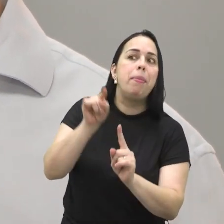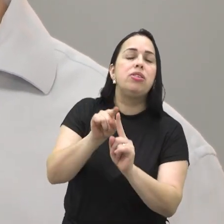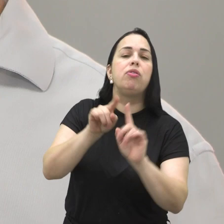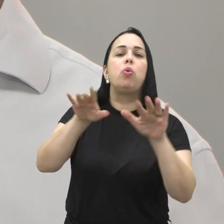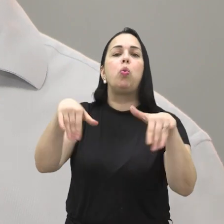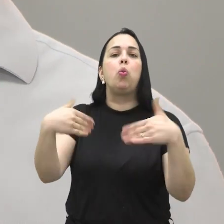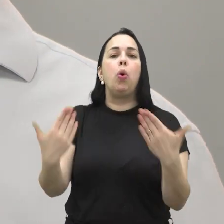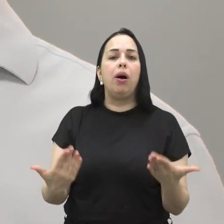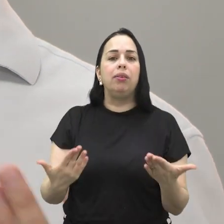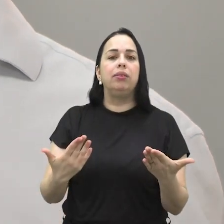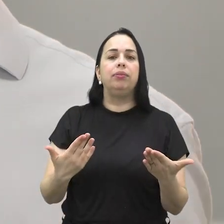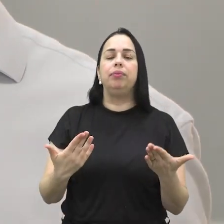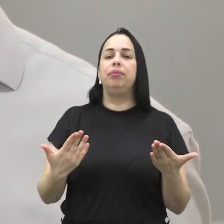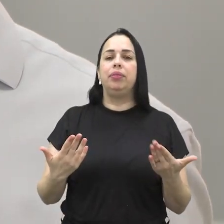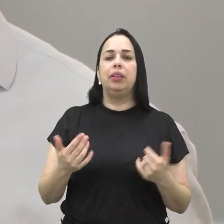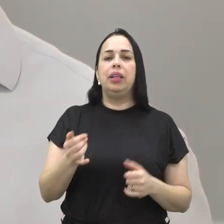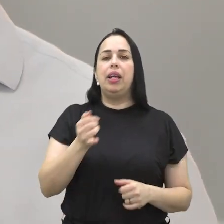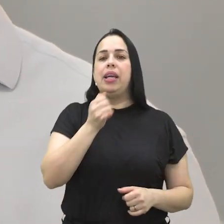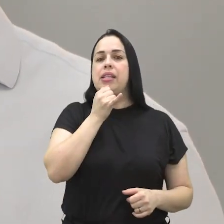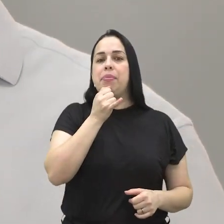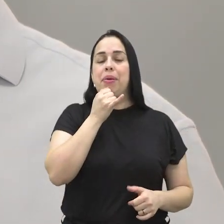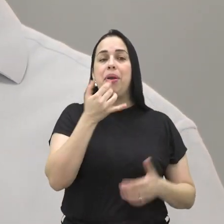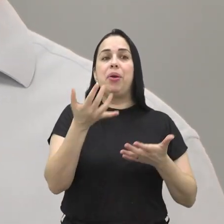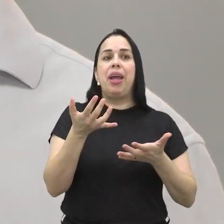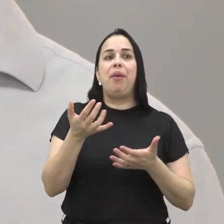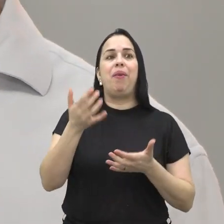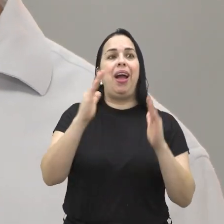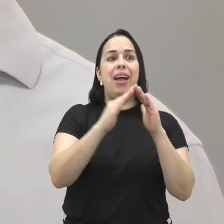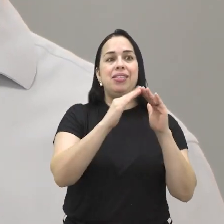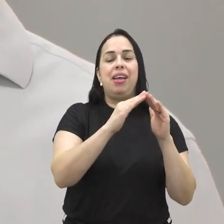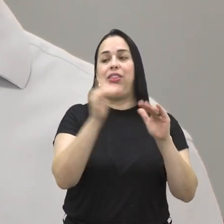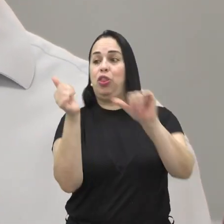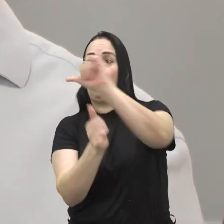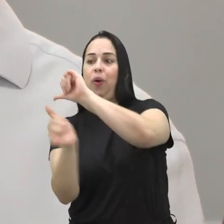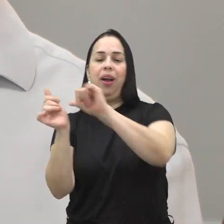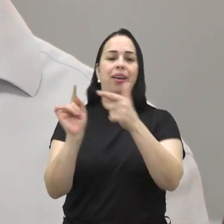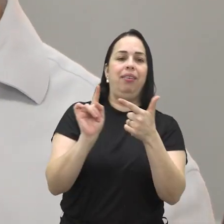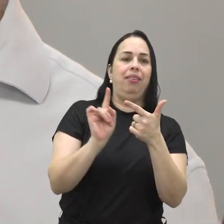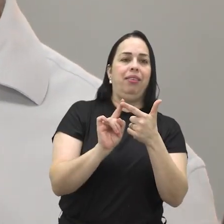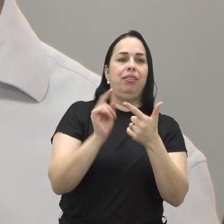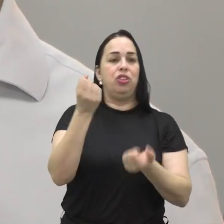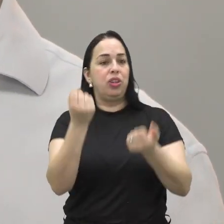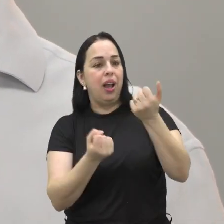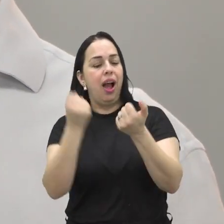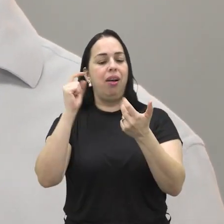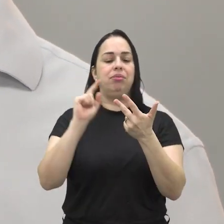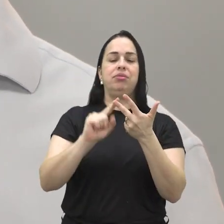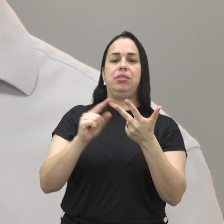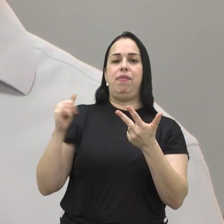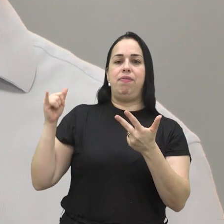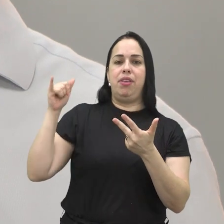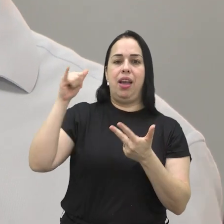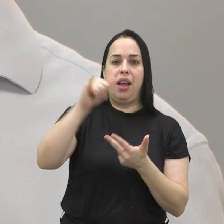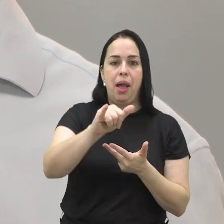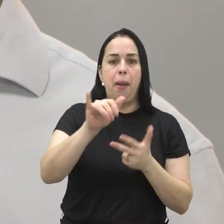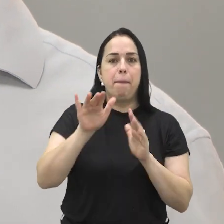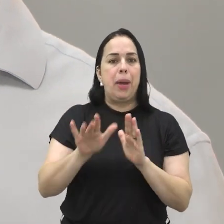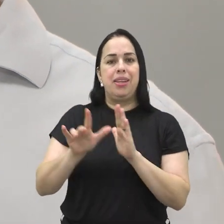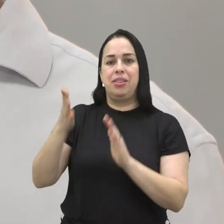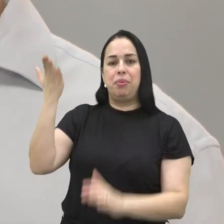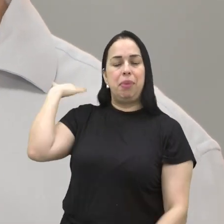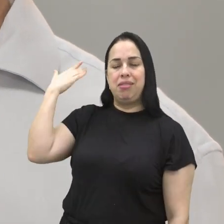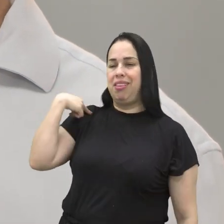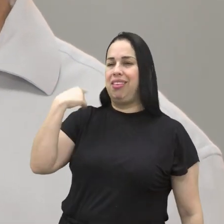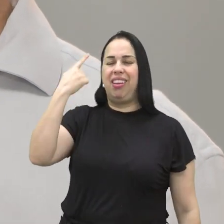plano, né, os seus objetivos. Pô, qual que é o objetivo que a pessoa tem? Pô, eu tenho o objetivo de trocar de casa, eu tenho o objetivo de trocar de carro, de fazer uma viagem, e